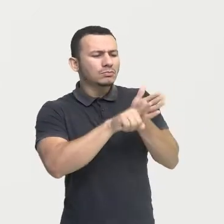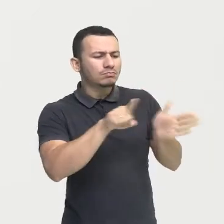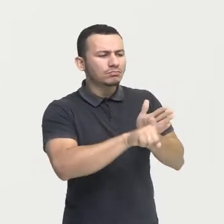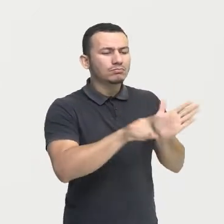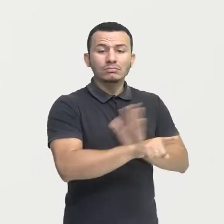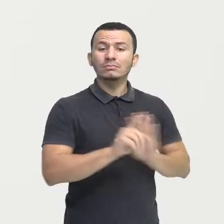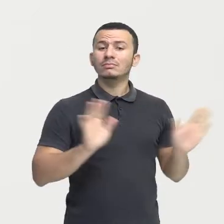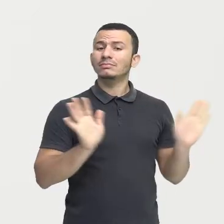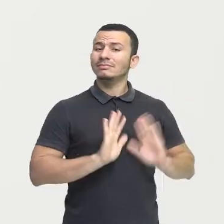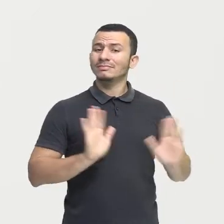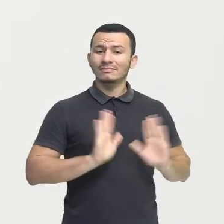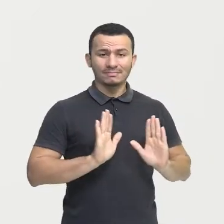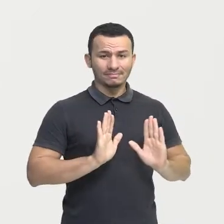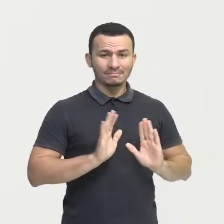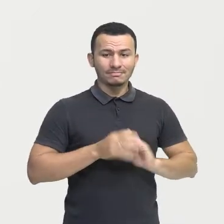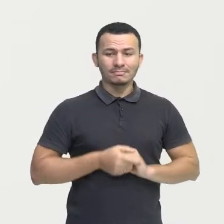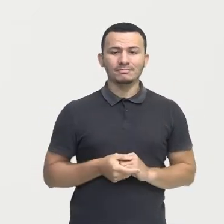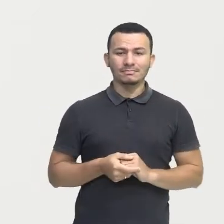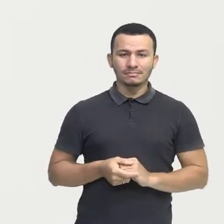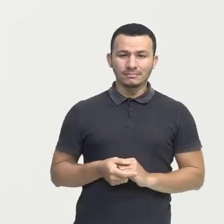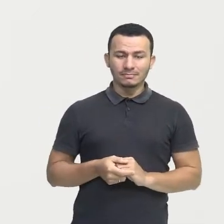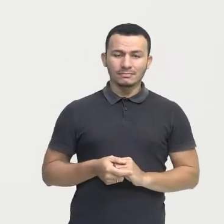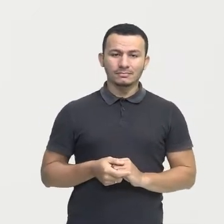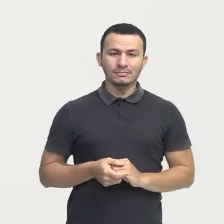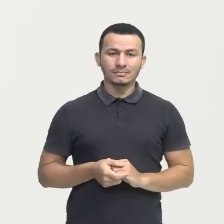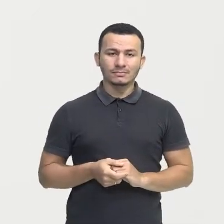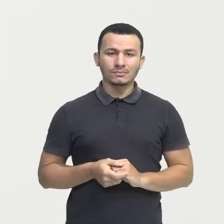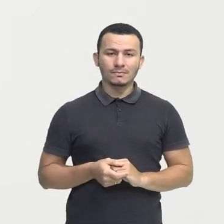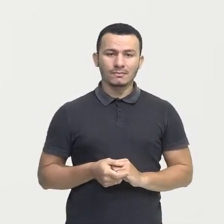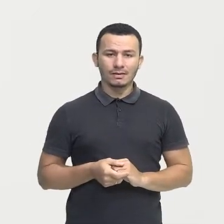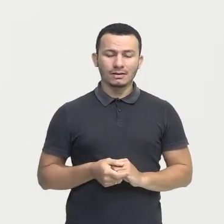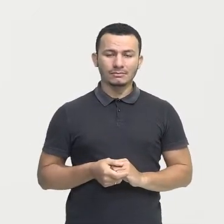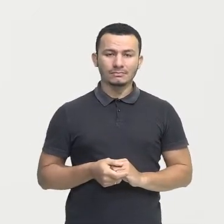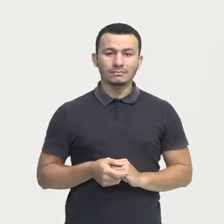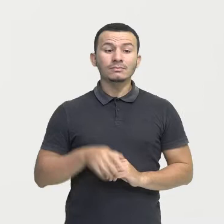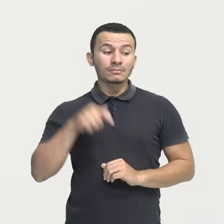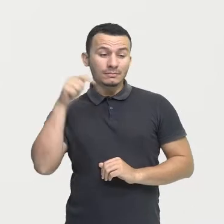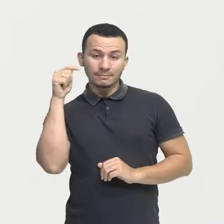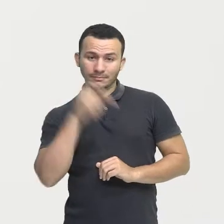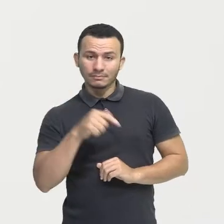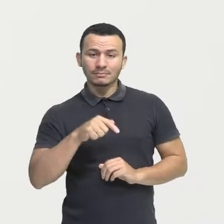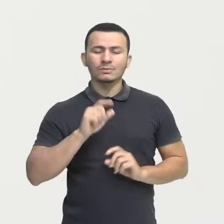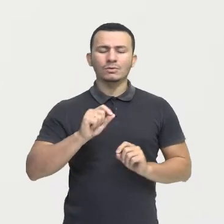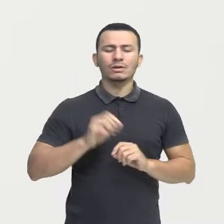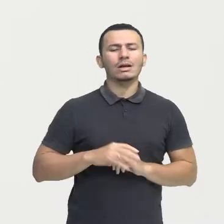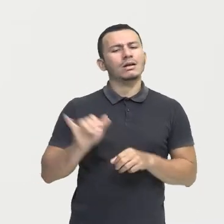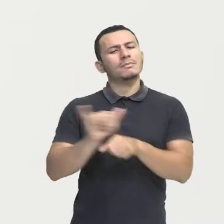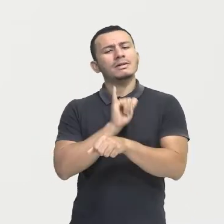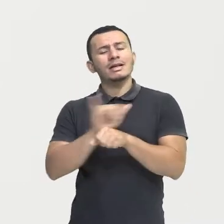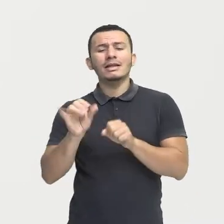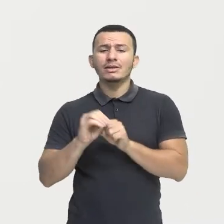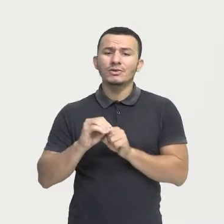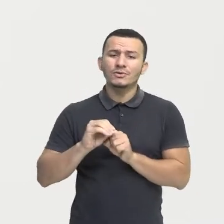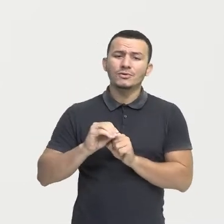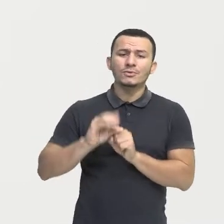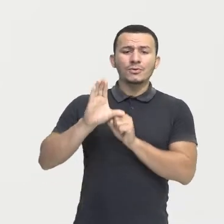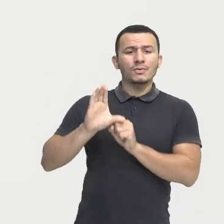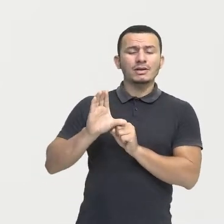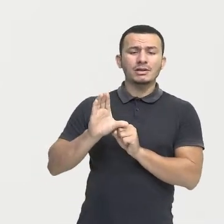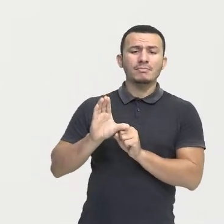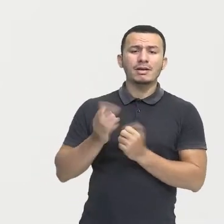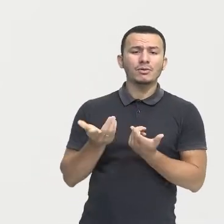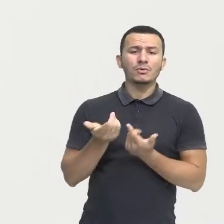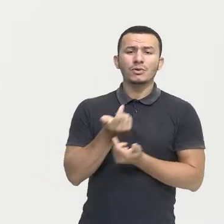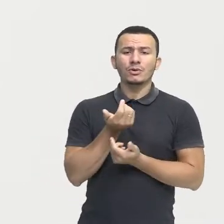né? Então, é o fato de ele ser, muitas vezes, uma forma de conhecimento que